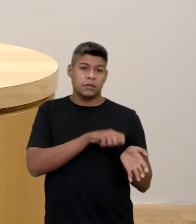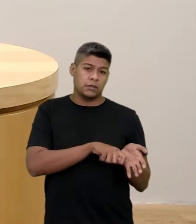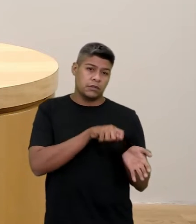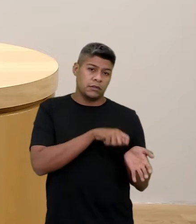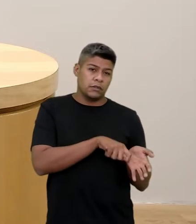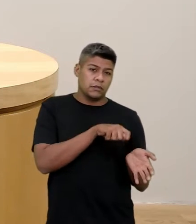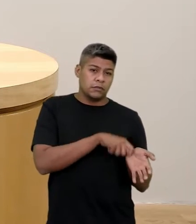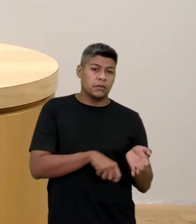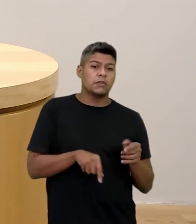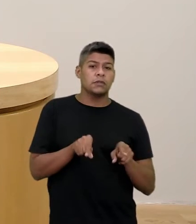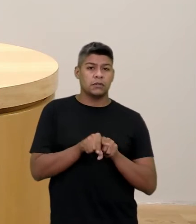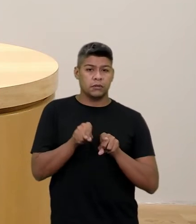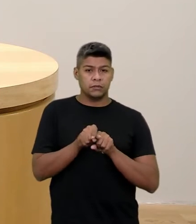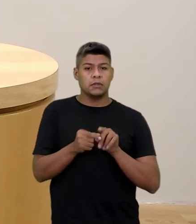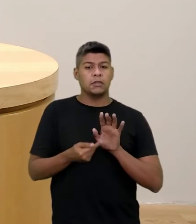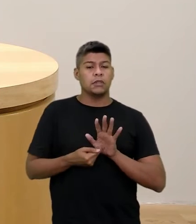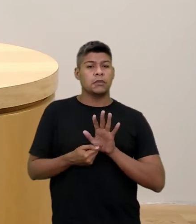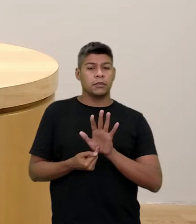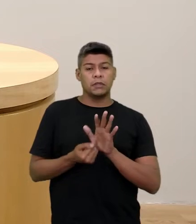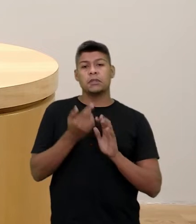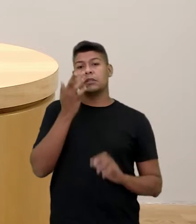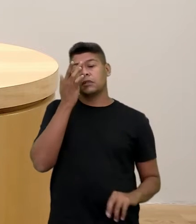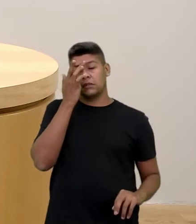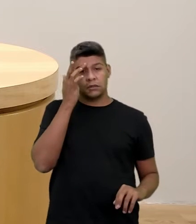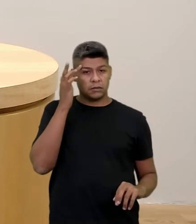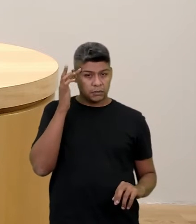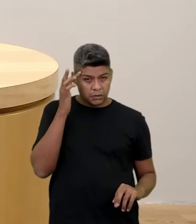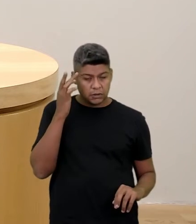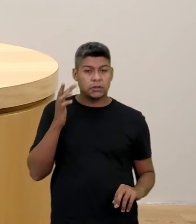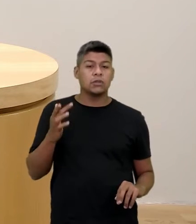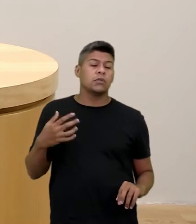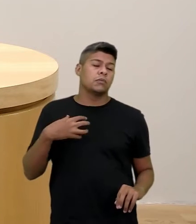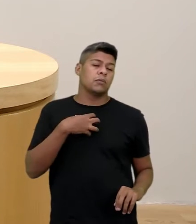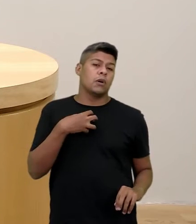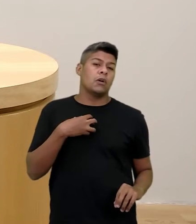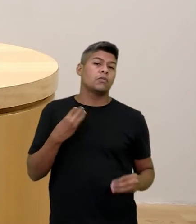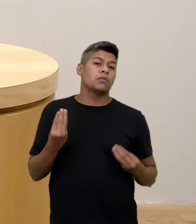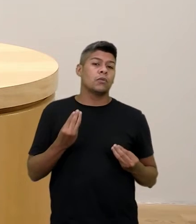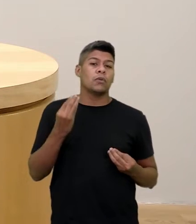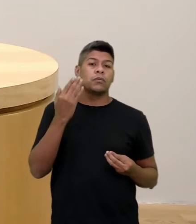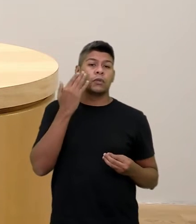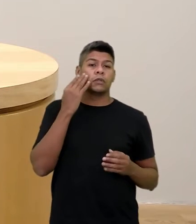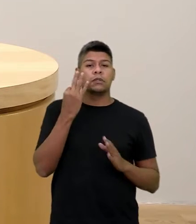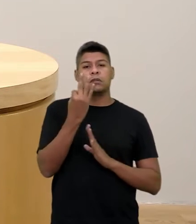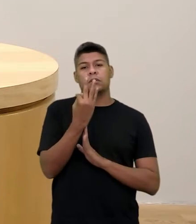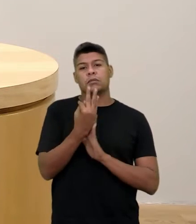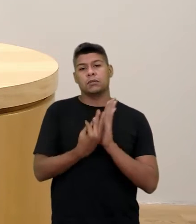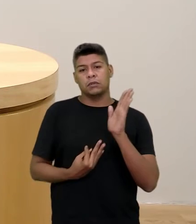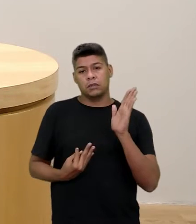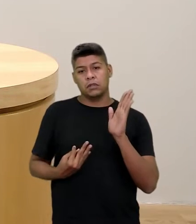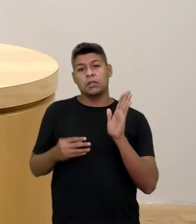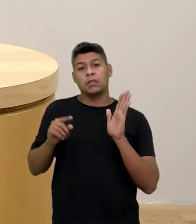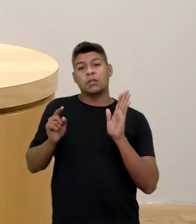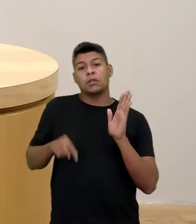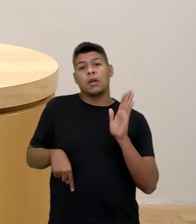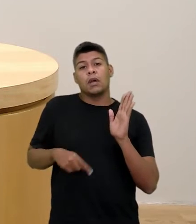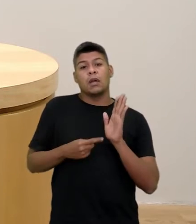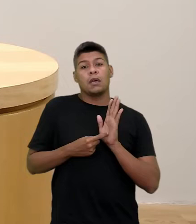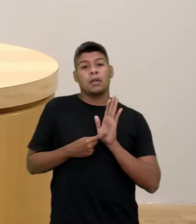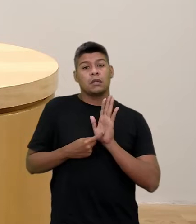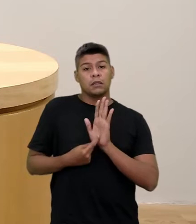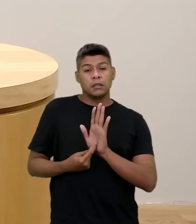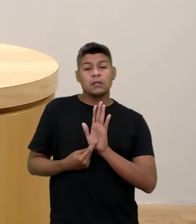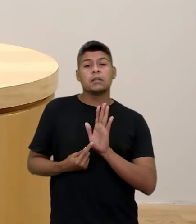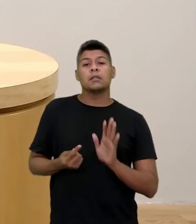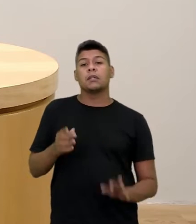e também apresentando para as pessoas do modo como você entendeu o texto, né? Então, esse modo de se expressar